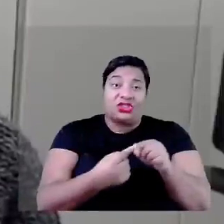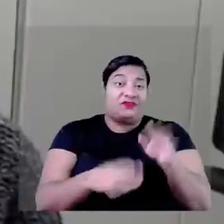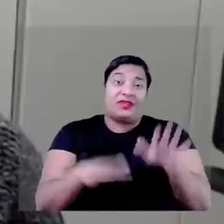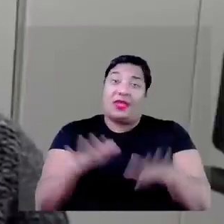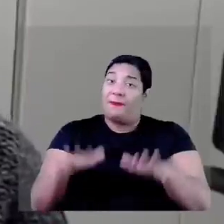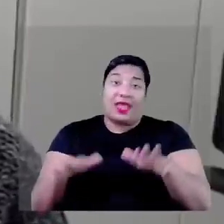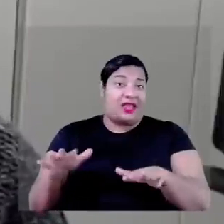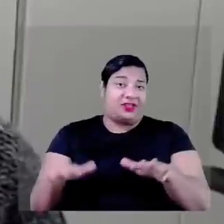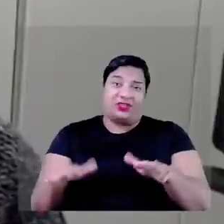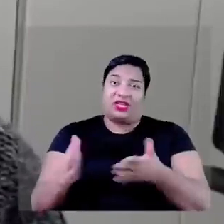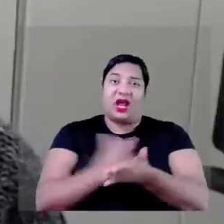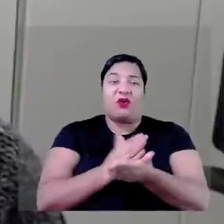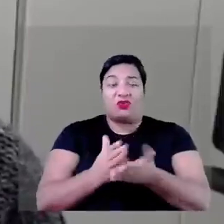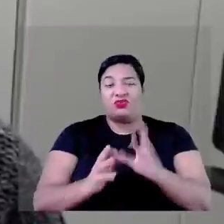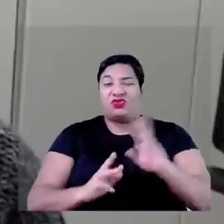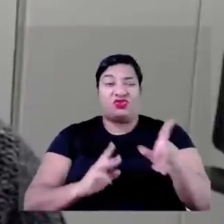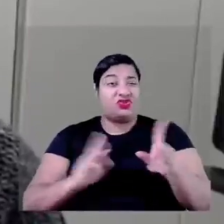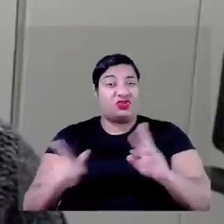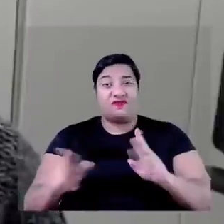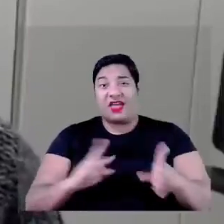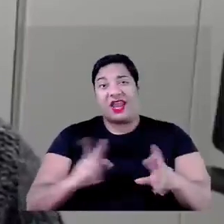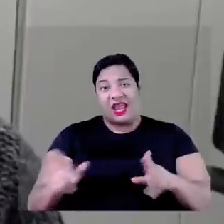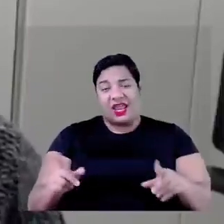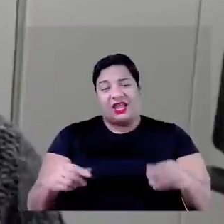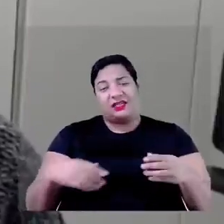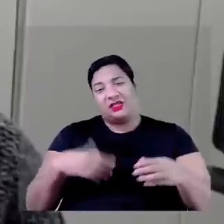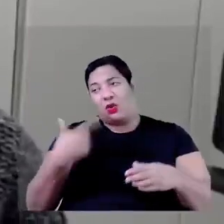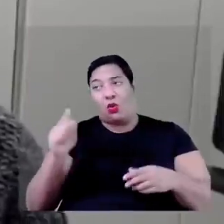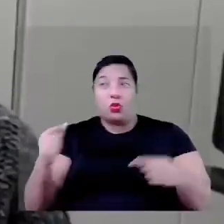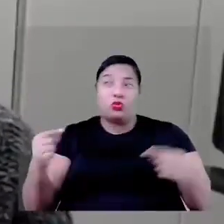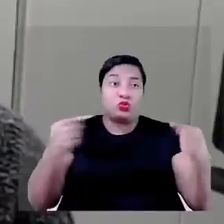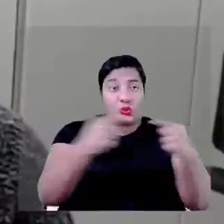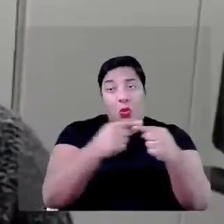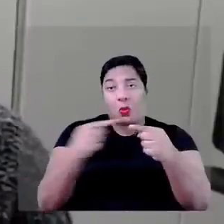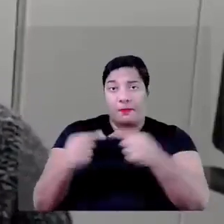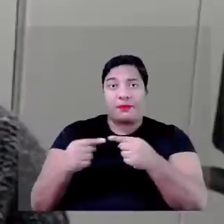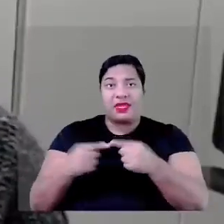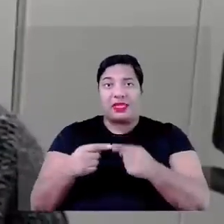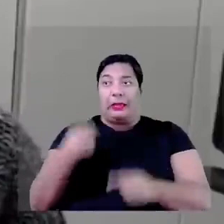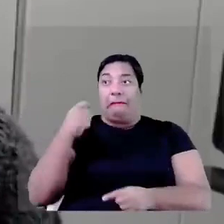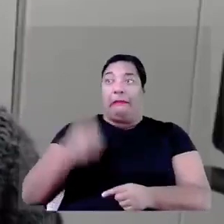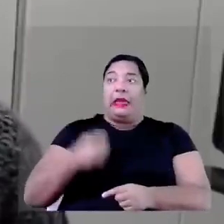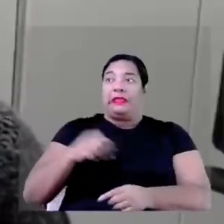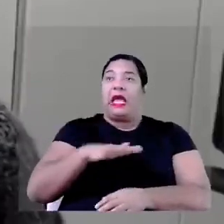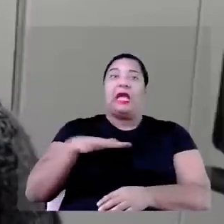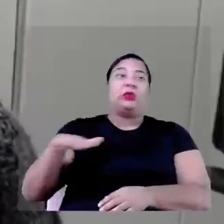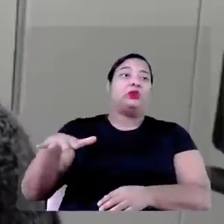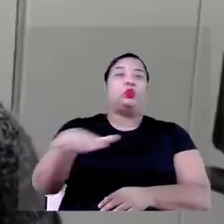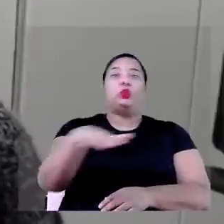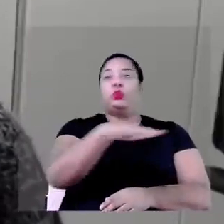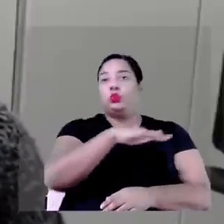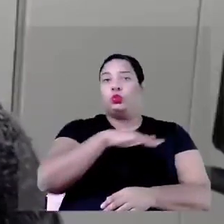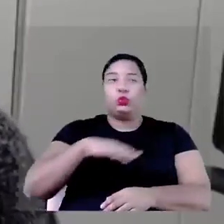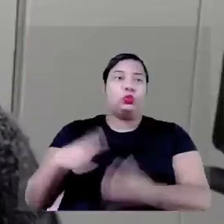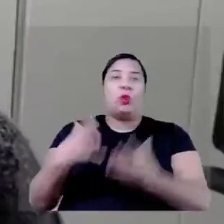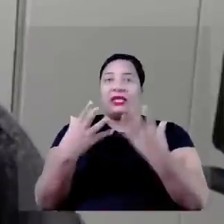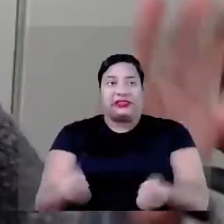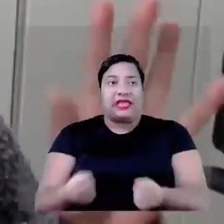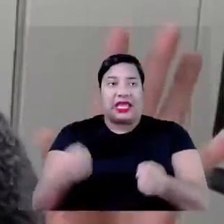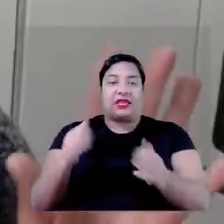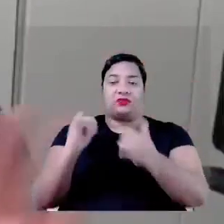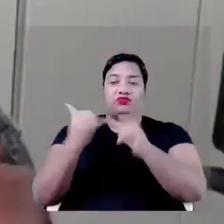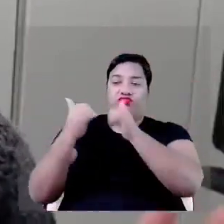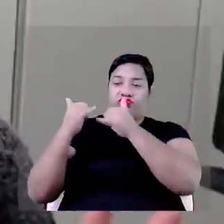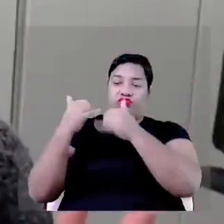uma solução diferente que seja mais adequada à sua realidade. Não dá para a gente impor soluções, falar, se todo mundo tiver veículo elétrico, os